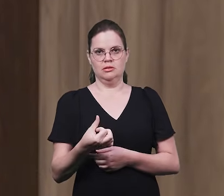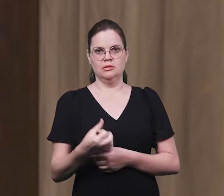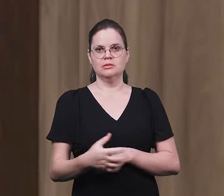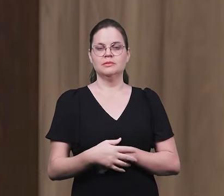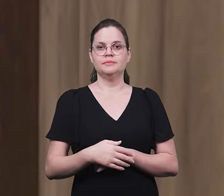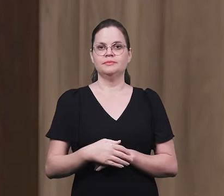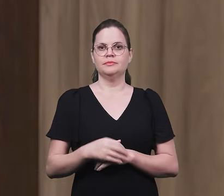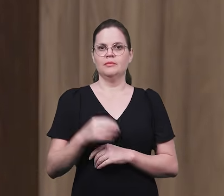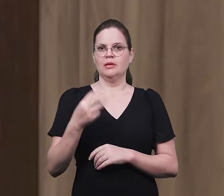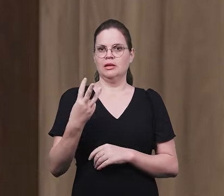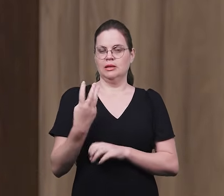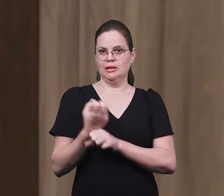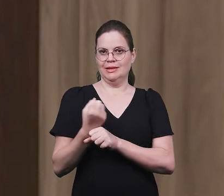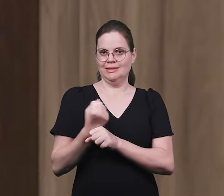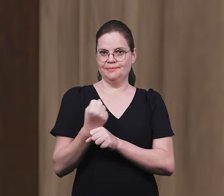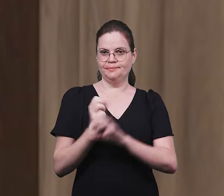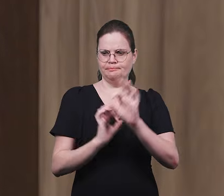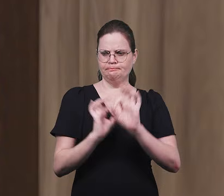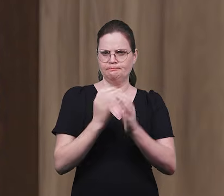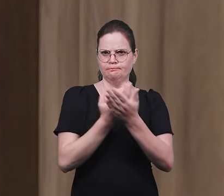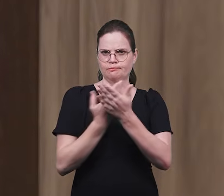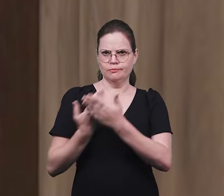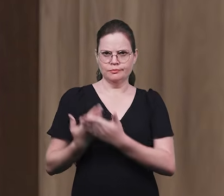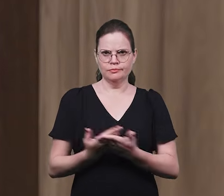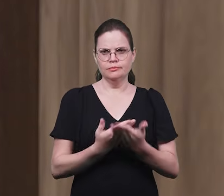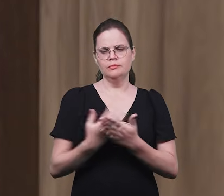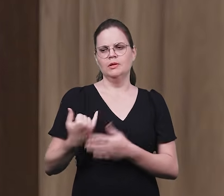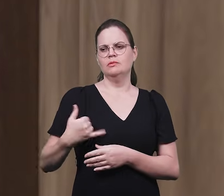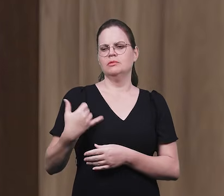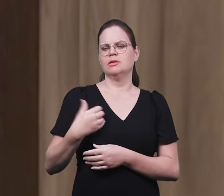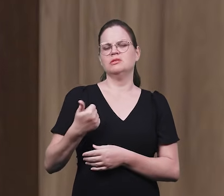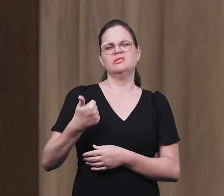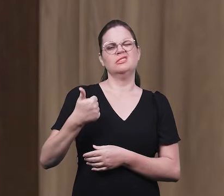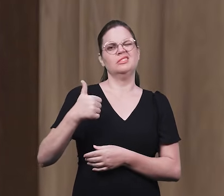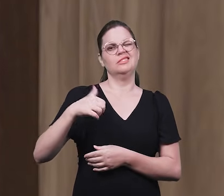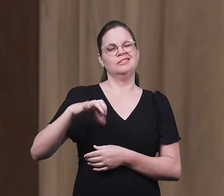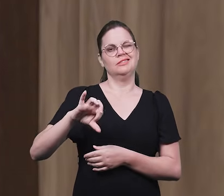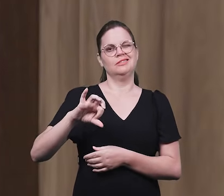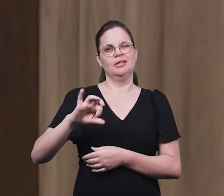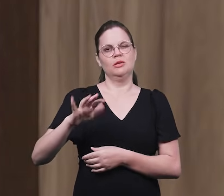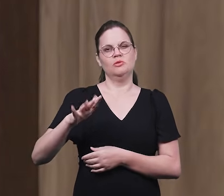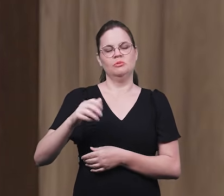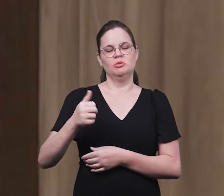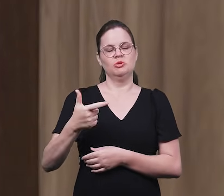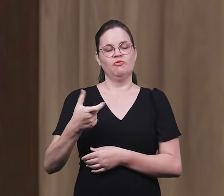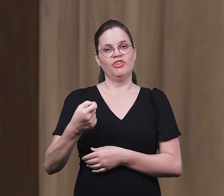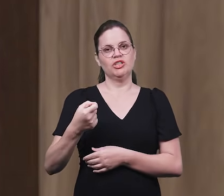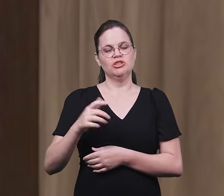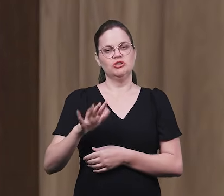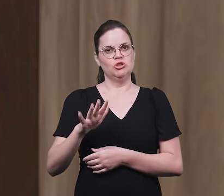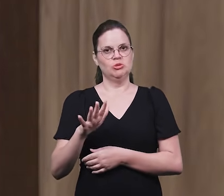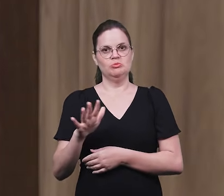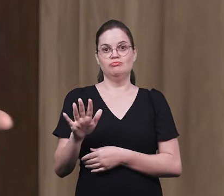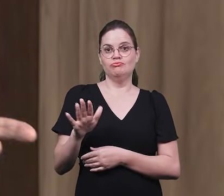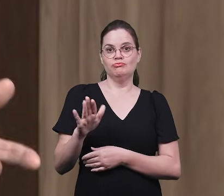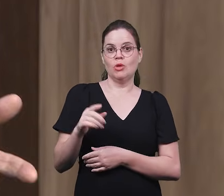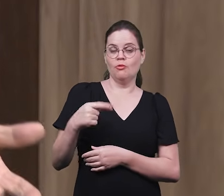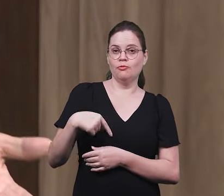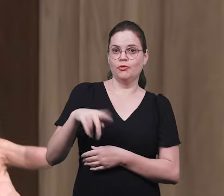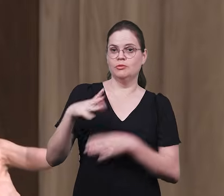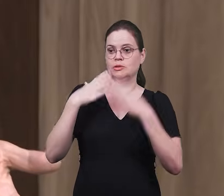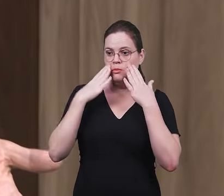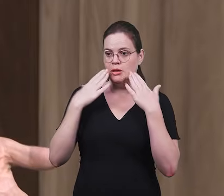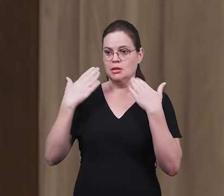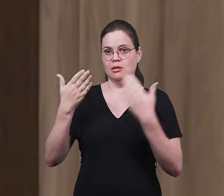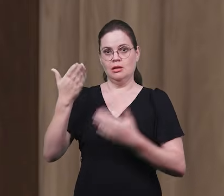números aproximados. Depois dos 3 anos de preparo, devia estar com 19, não sei se passou mais alguma coisa, pelo menos com uns